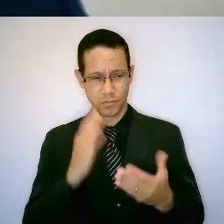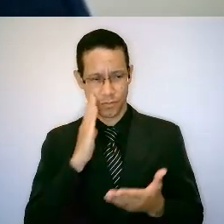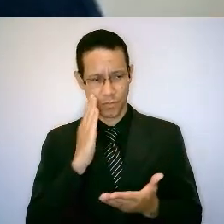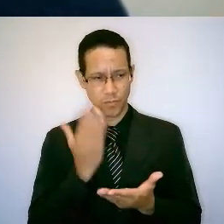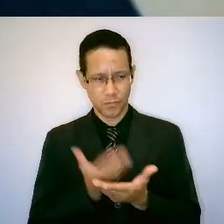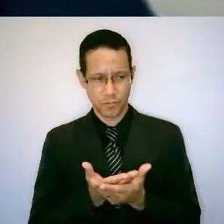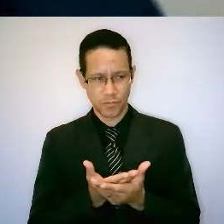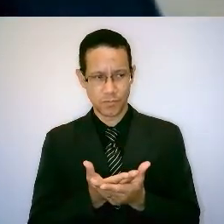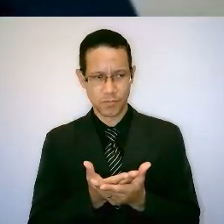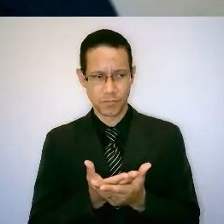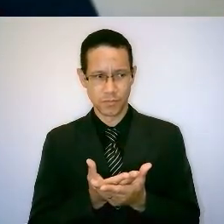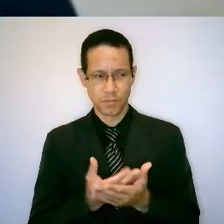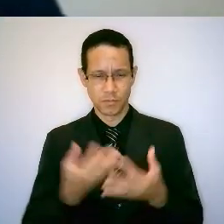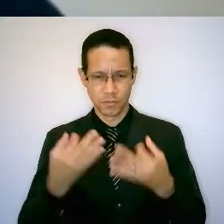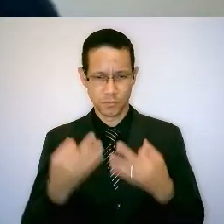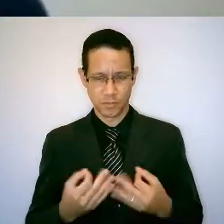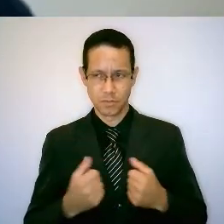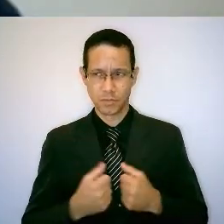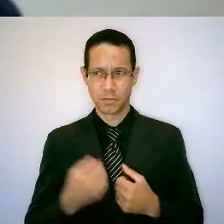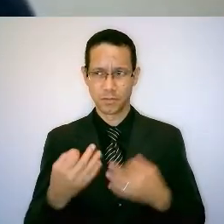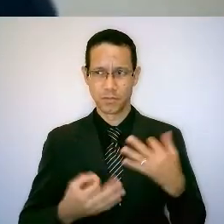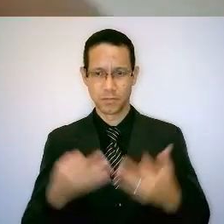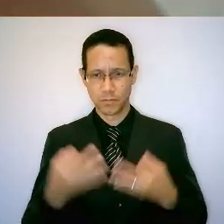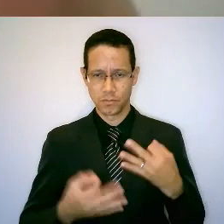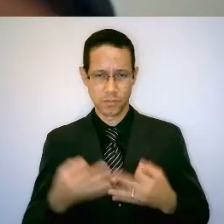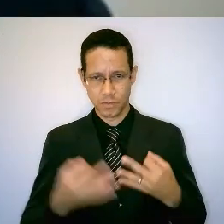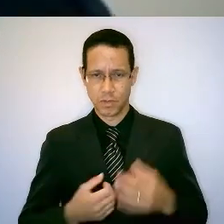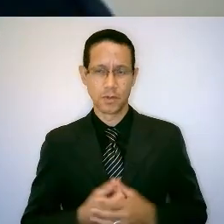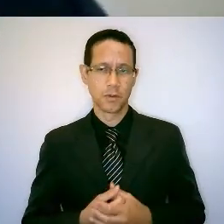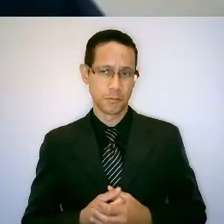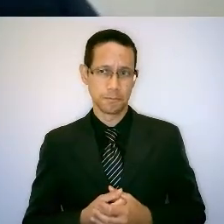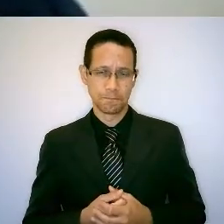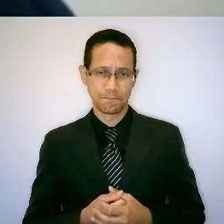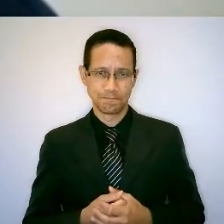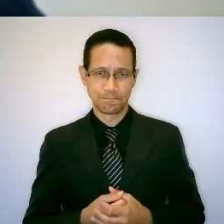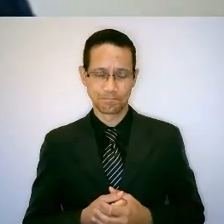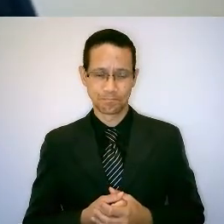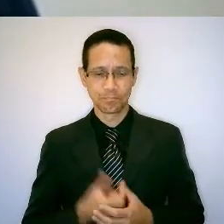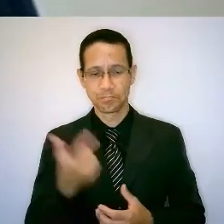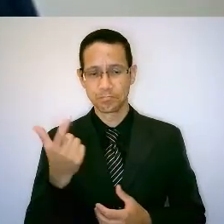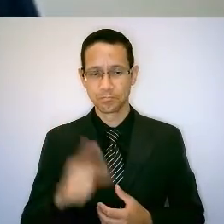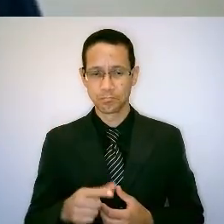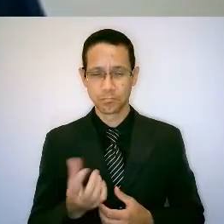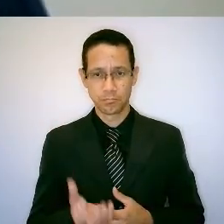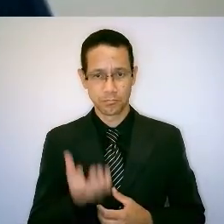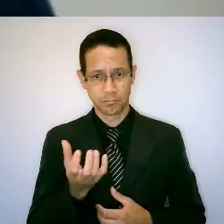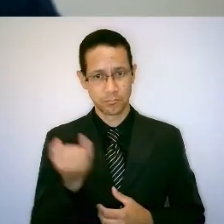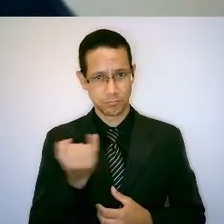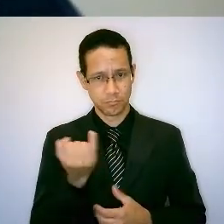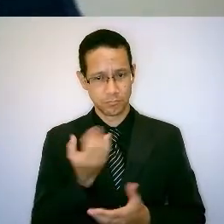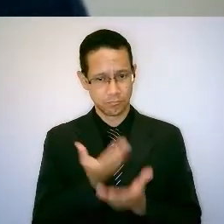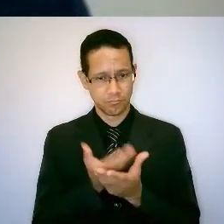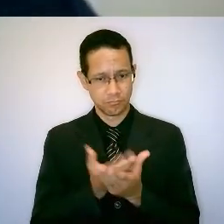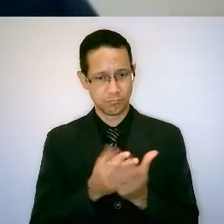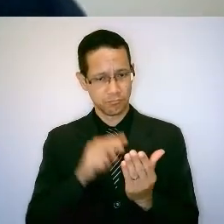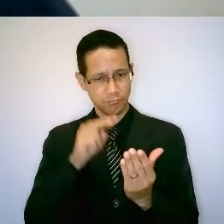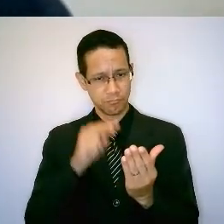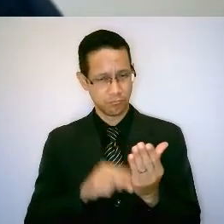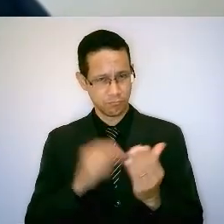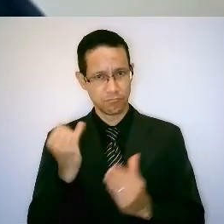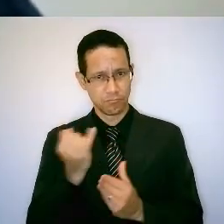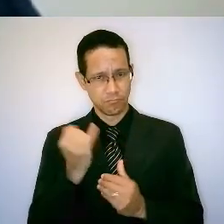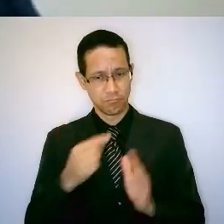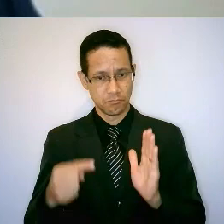imparcialidade do Judiciário Por fim eu gostaria de destacar a importância de um pedido de vistas para que esta corte ela seja pioneira